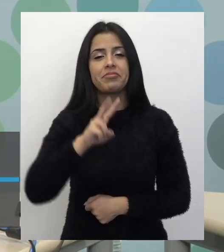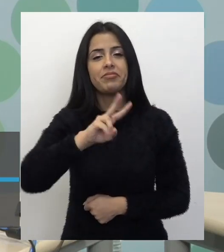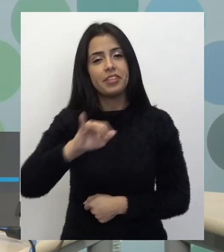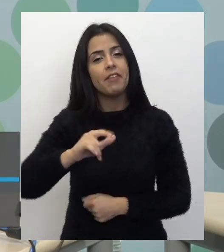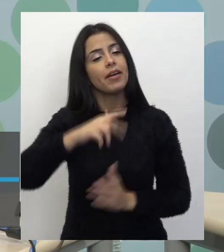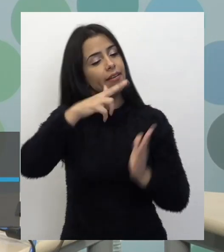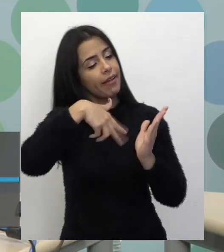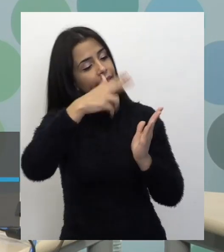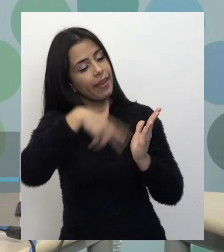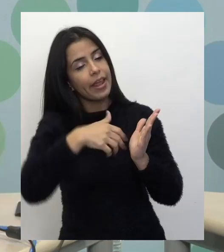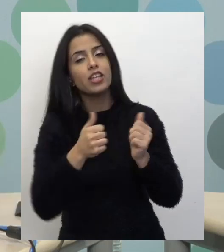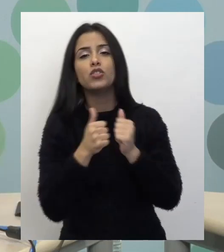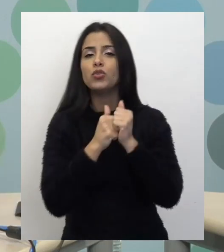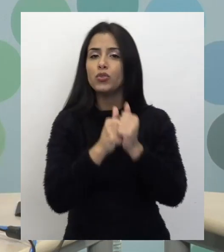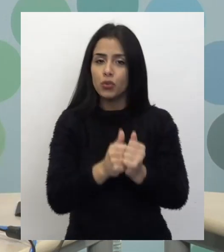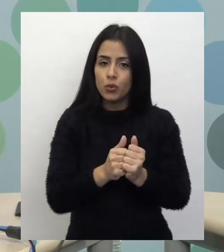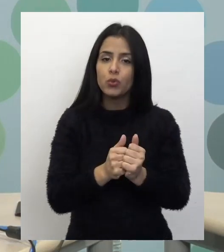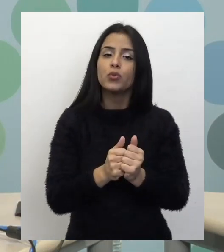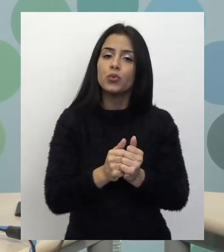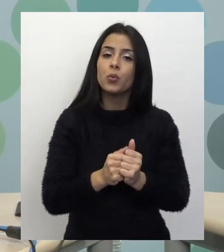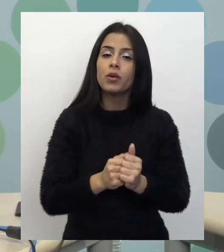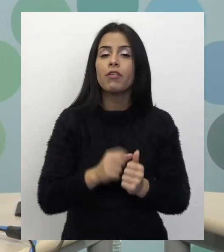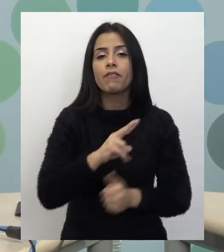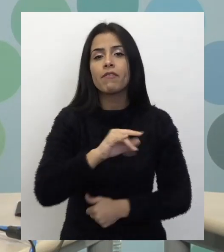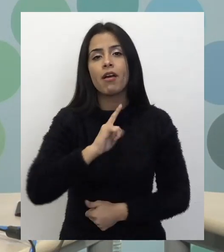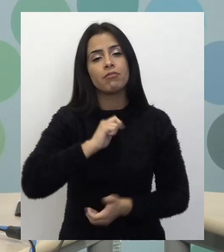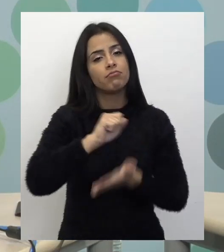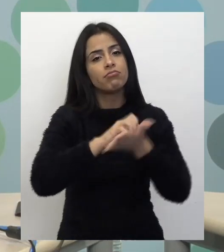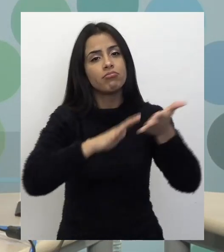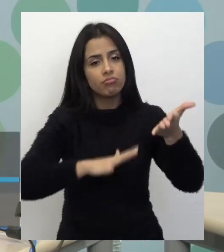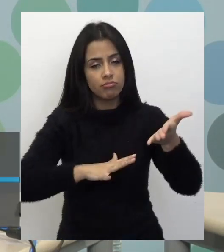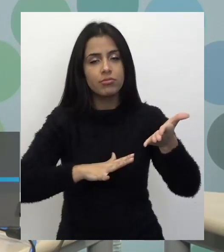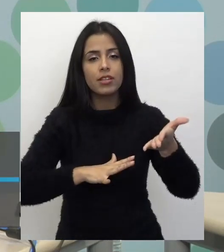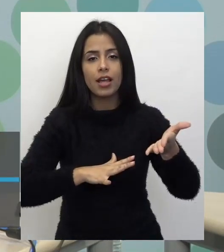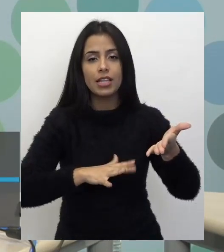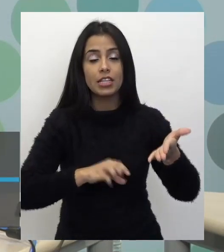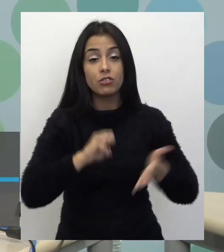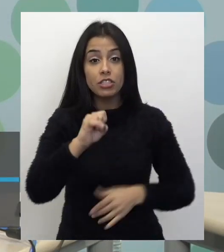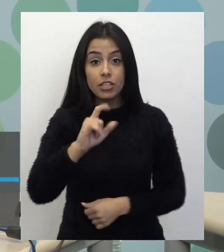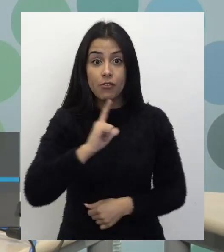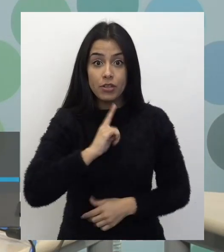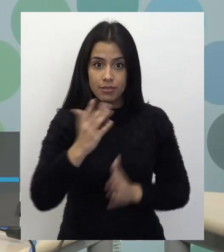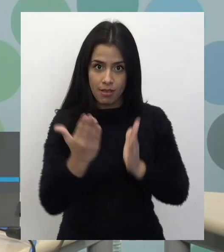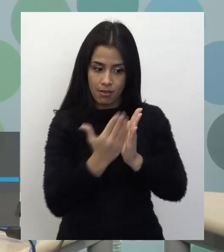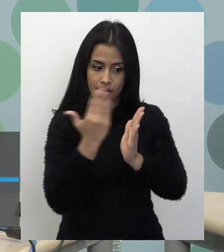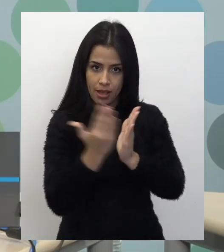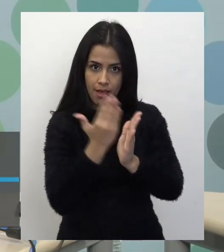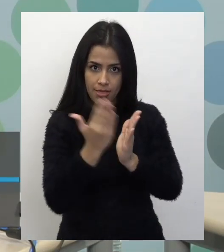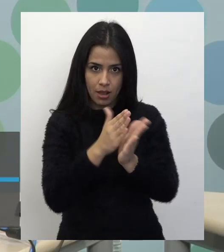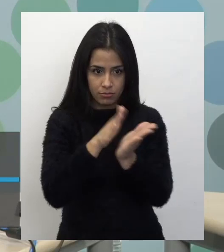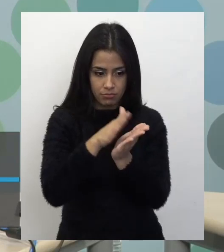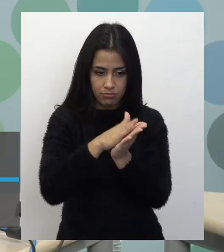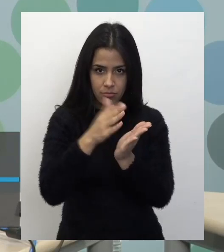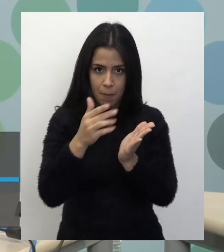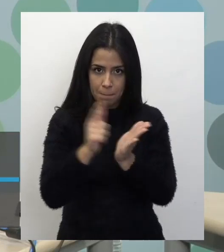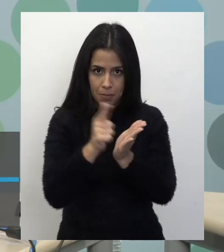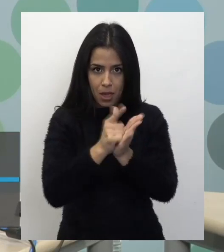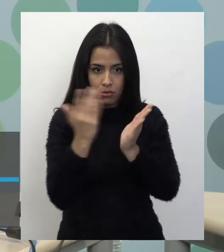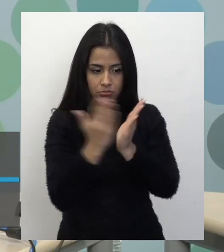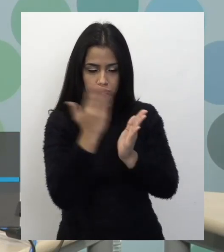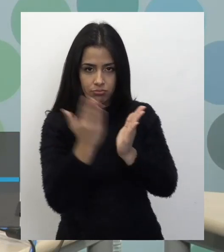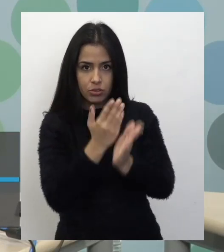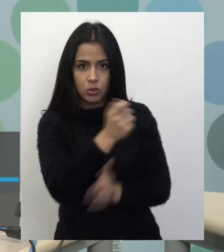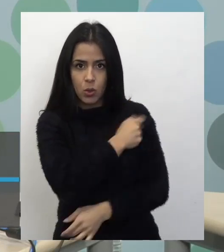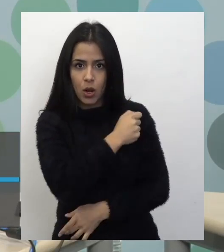responder alguns exercícios, então vocês peguem o caderno, quem tiver com esse caderno em casa, uma versão impressa, pode utilizá-lo na aula de